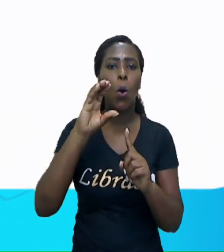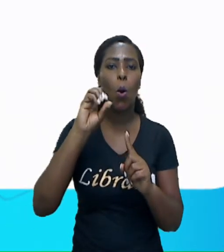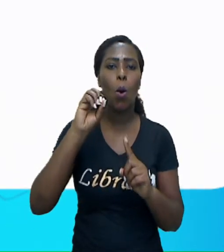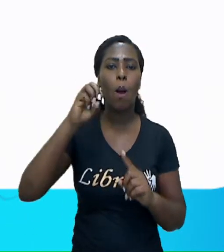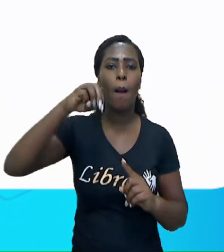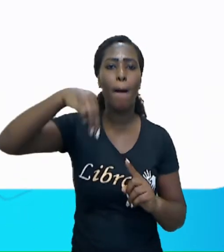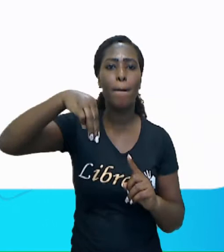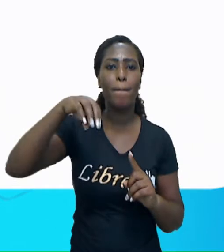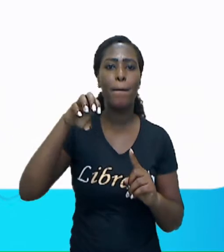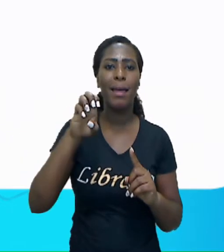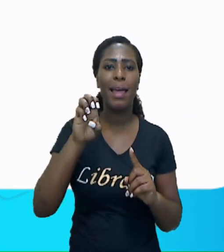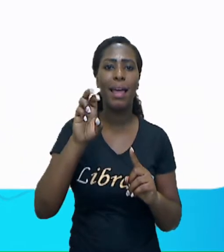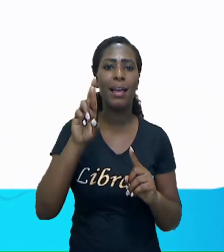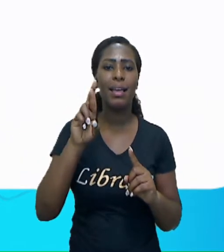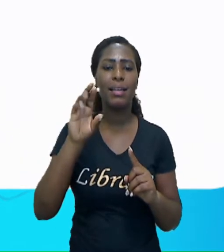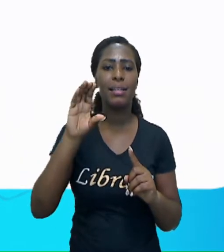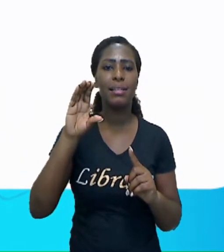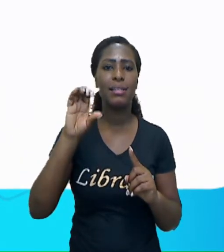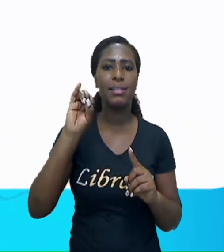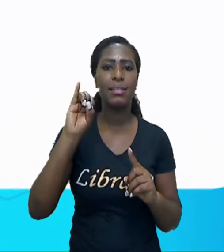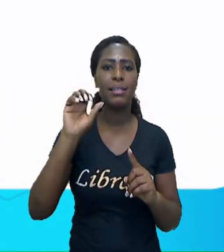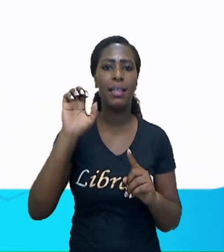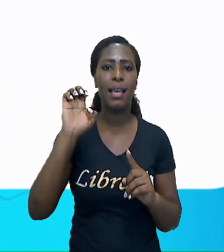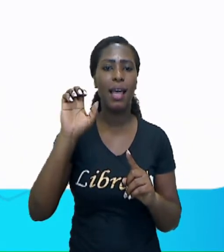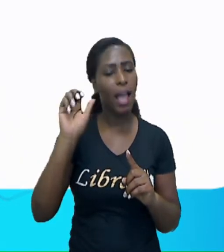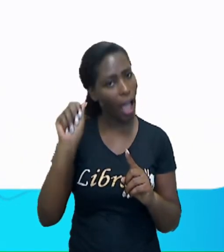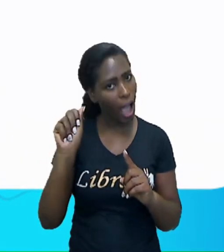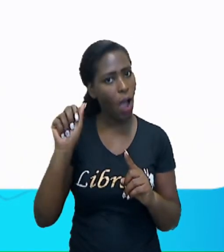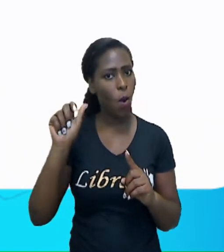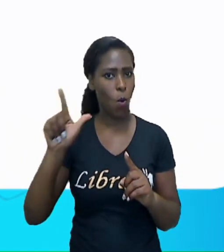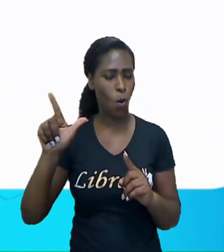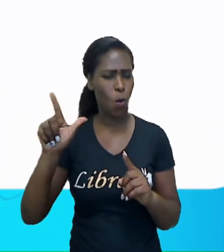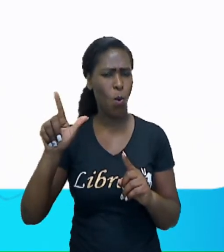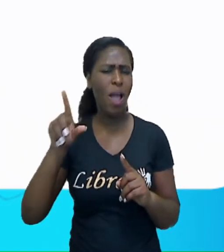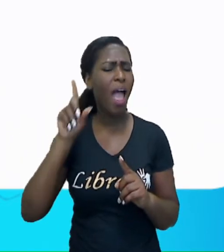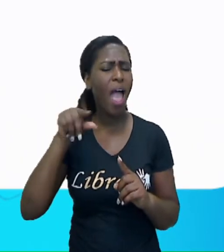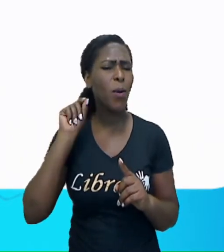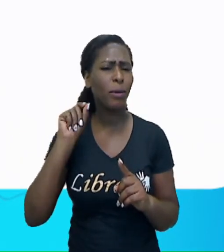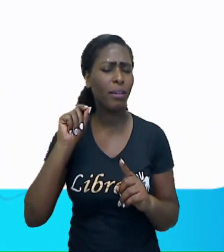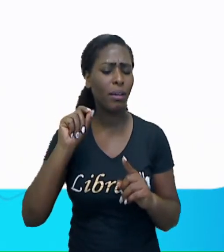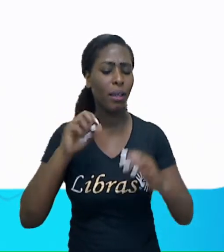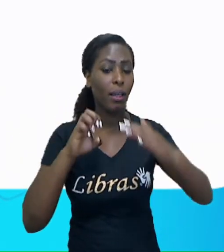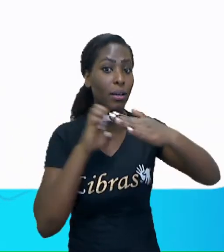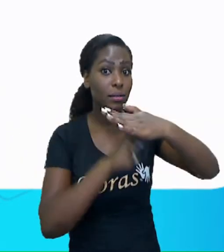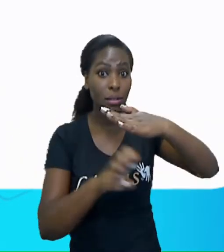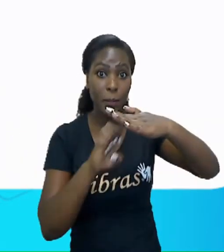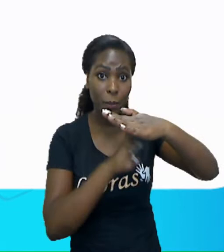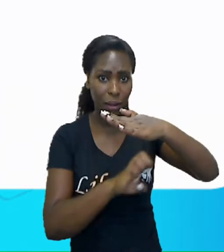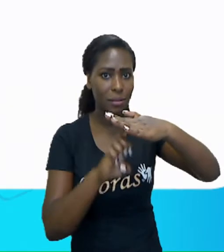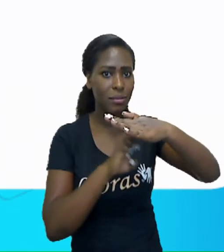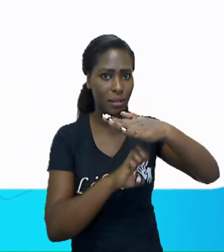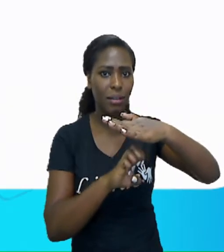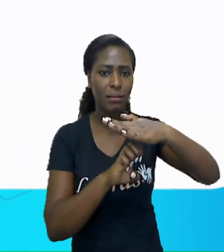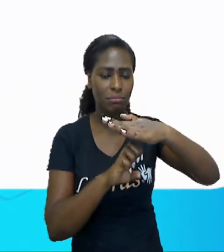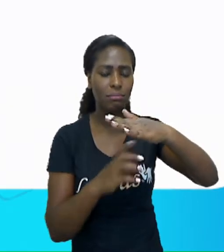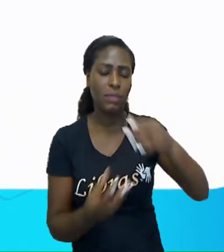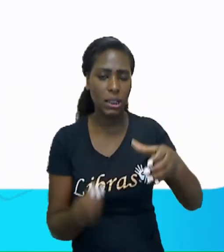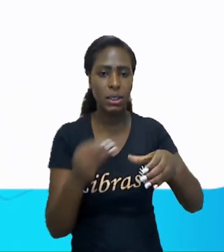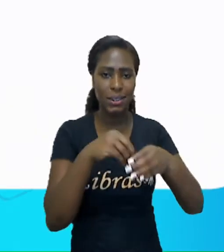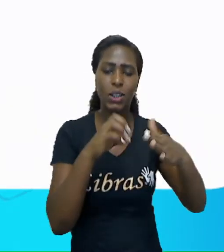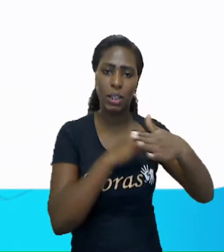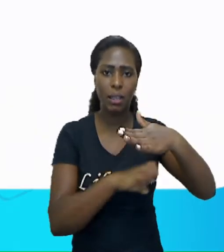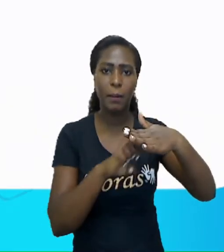são importantes e remetem à empresa. Olha lá, o timbre, isso, iniciais do departamento, número da